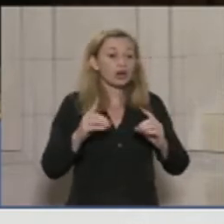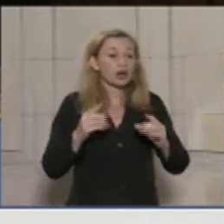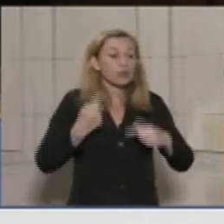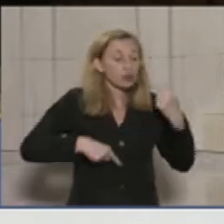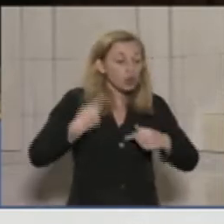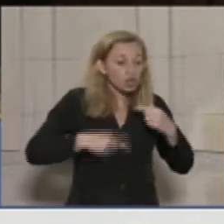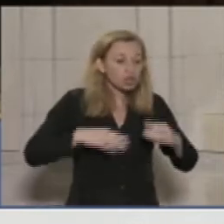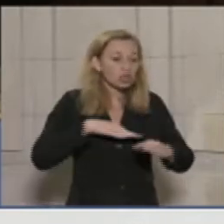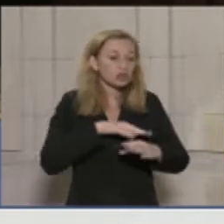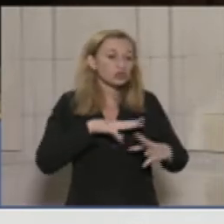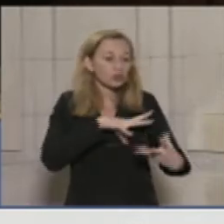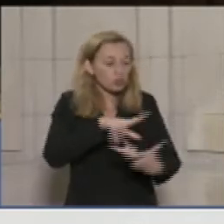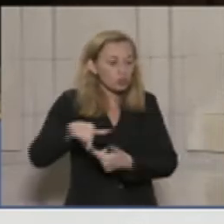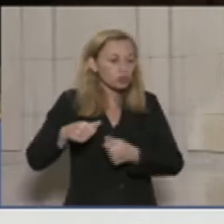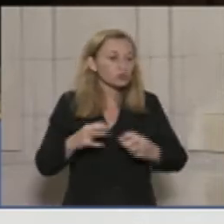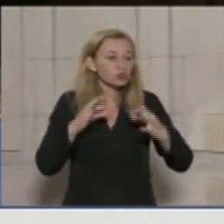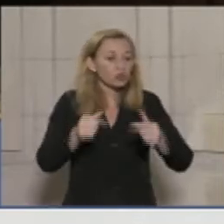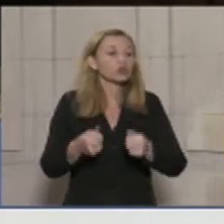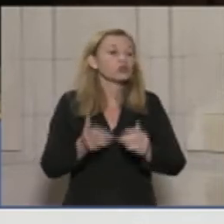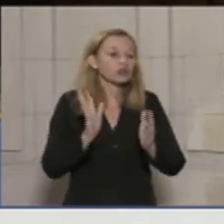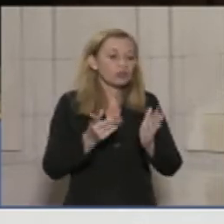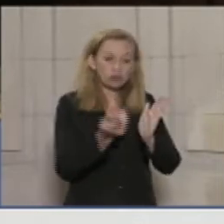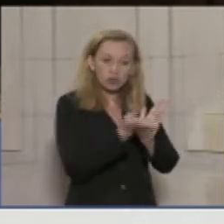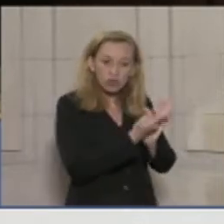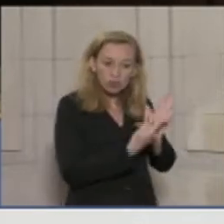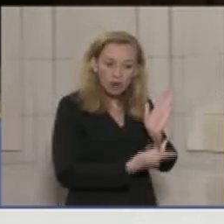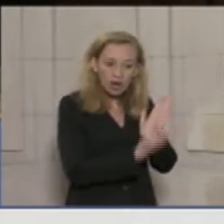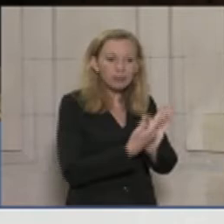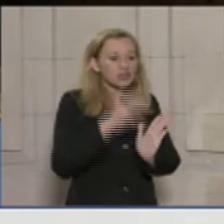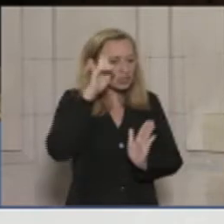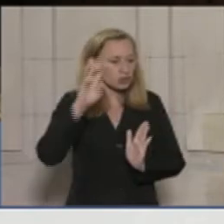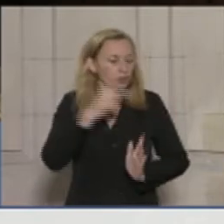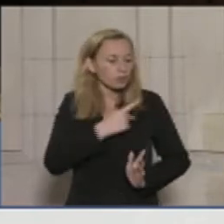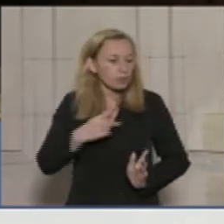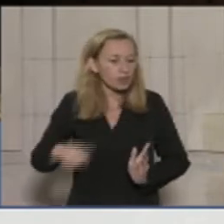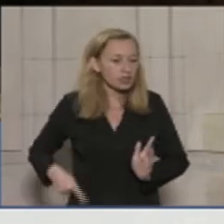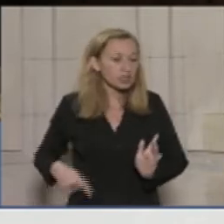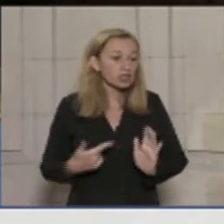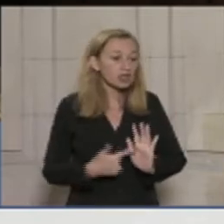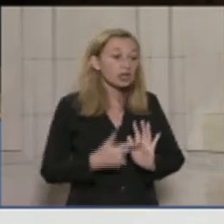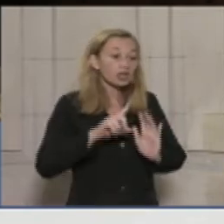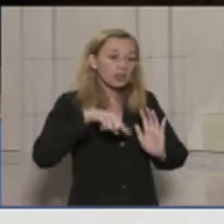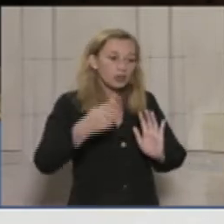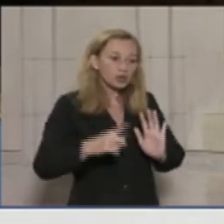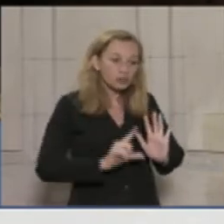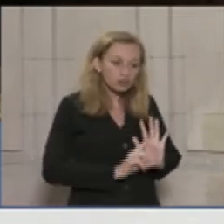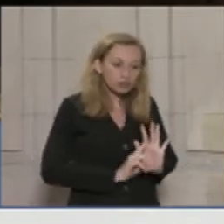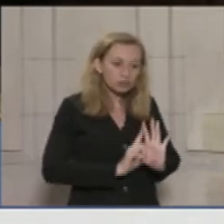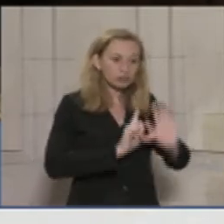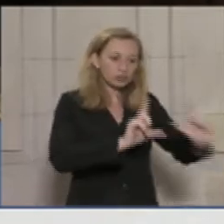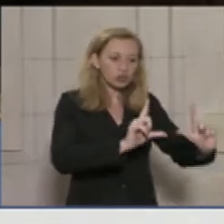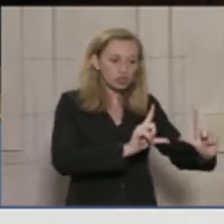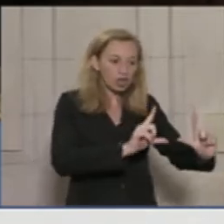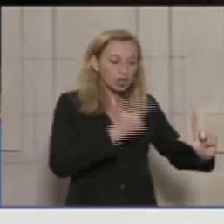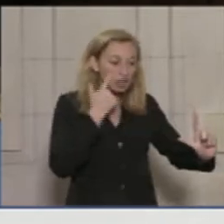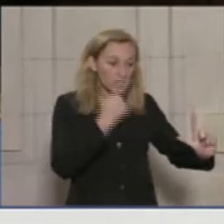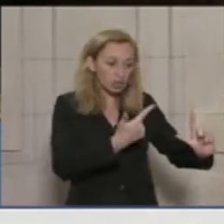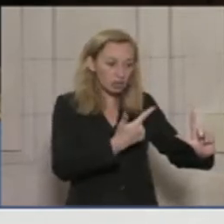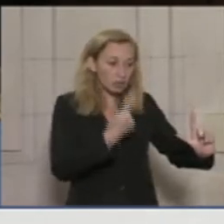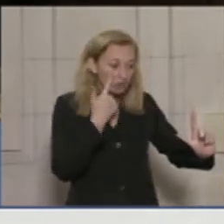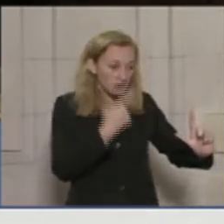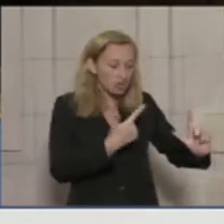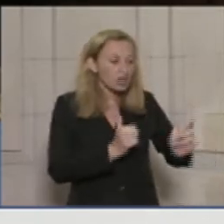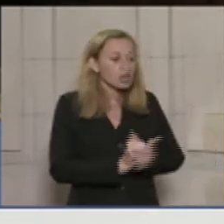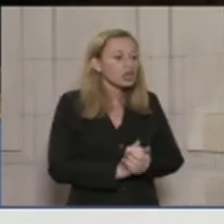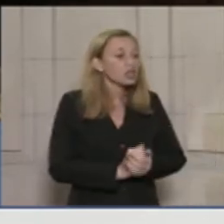Eu trouxe até um mapa, senhor presidente. Depois eu vou deixar ali com a taquigrafia, eu sei que não dá para prescrever tudo,